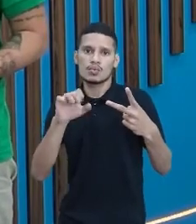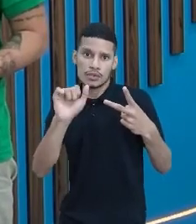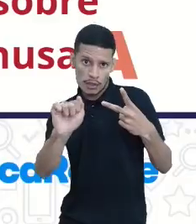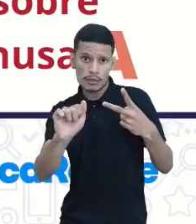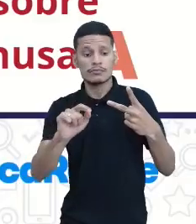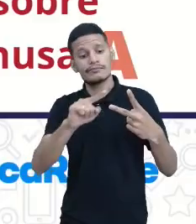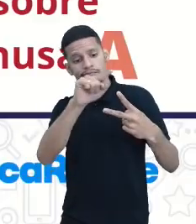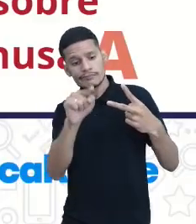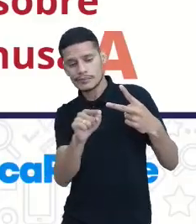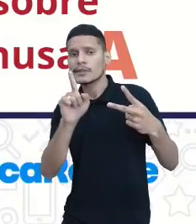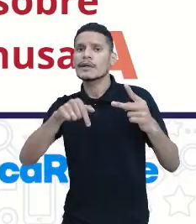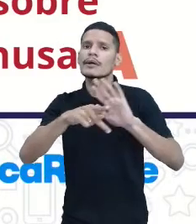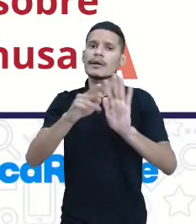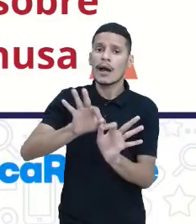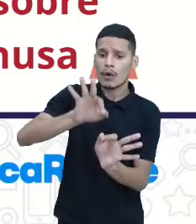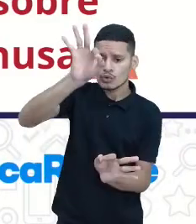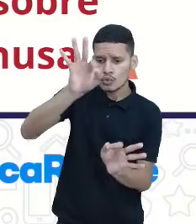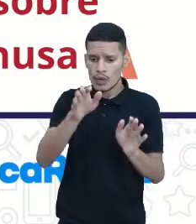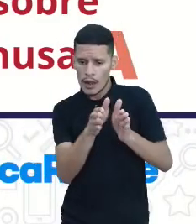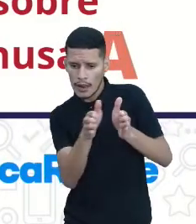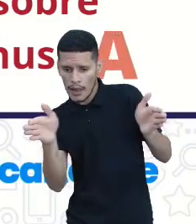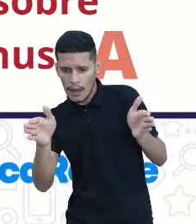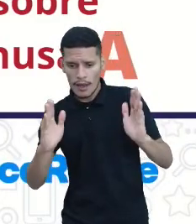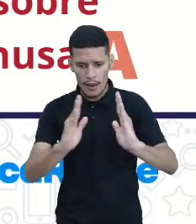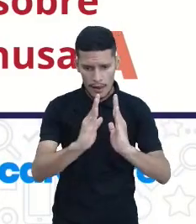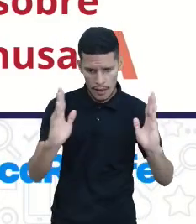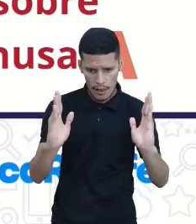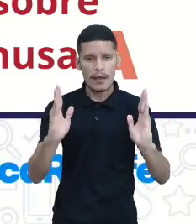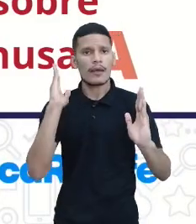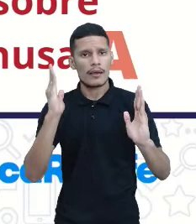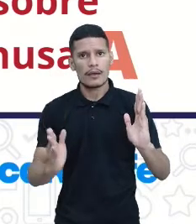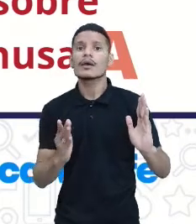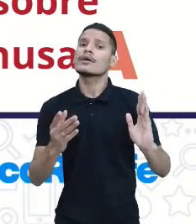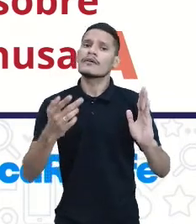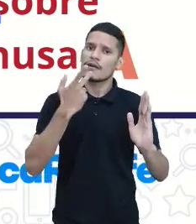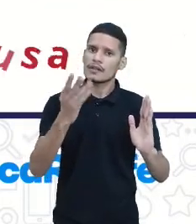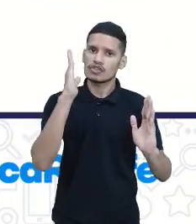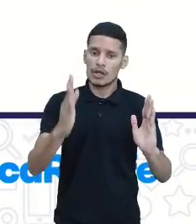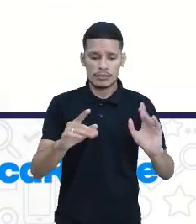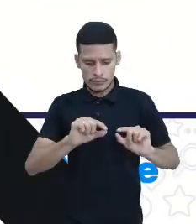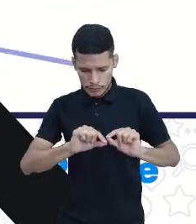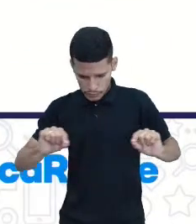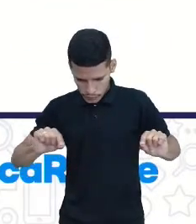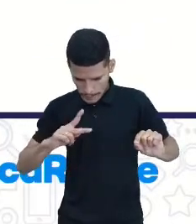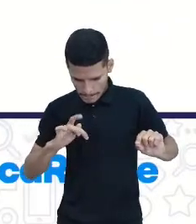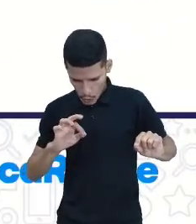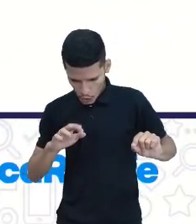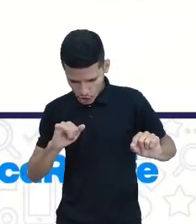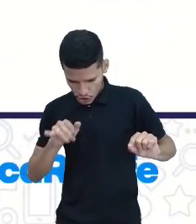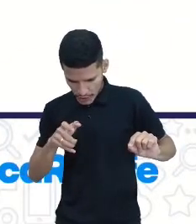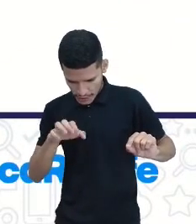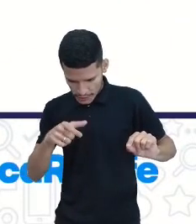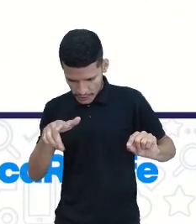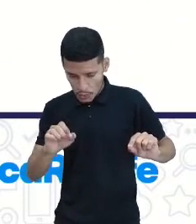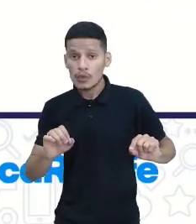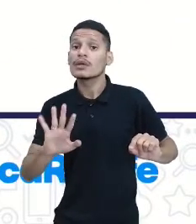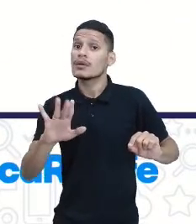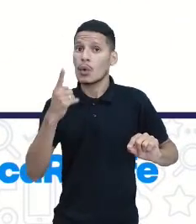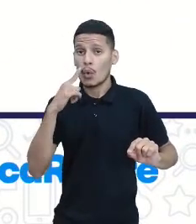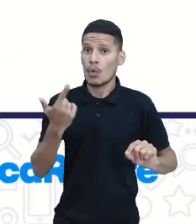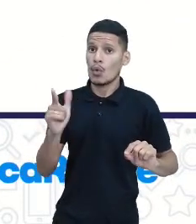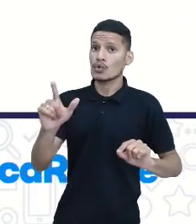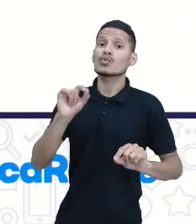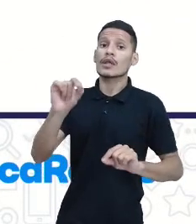a altura e, como eu disse, a projeção, ou seja, a sombra do cateto C sobre a hipotenusa e, do outro lado, a projeção